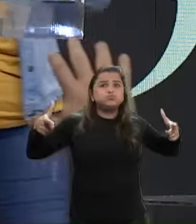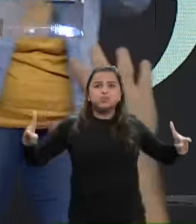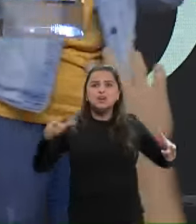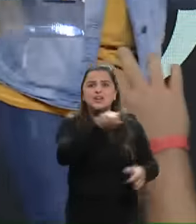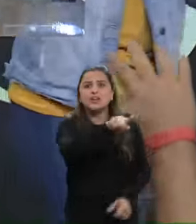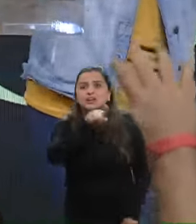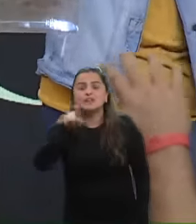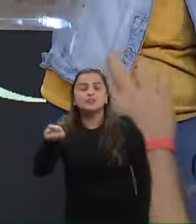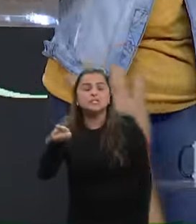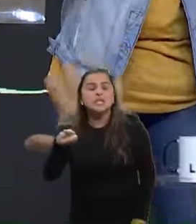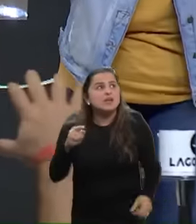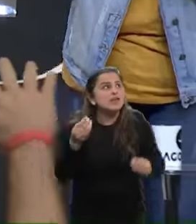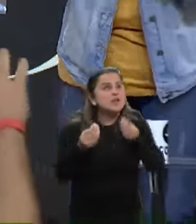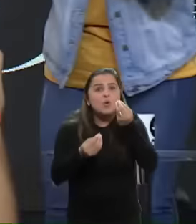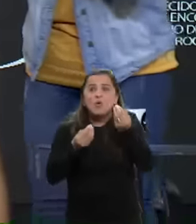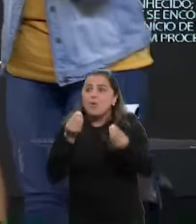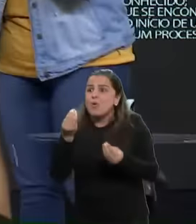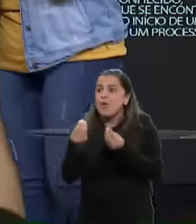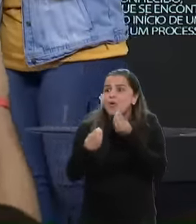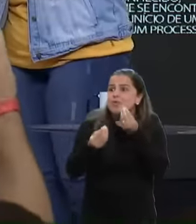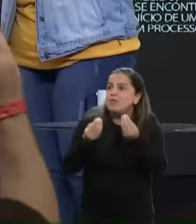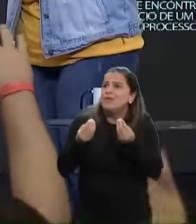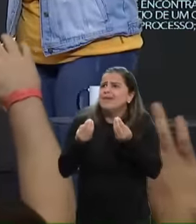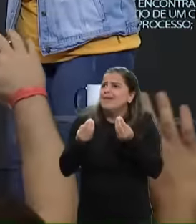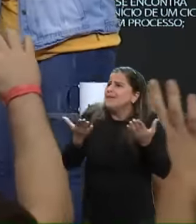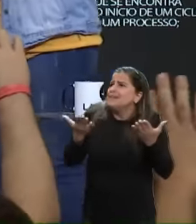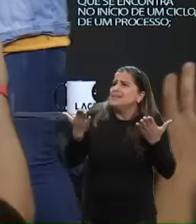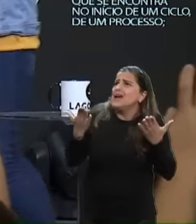que você não vai ter palavras para explicar.